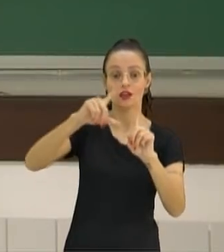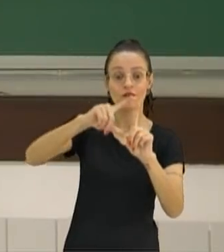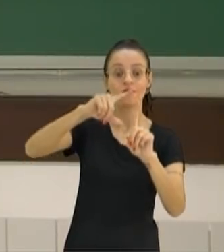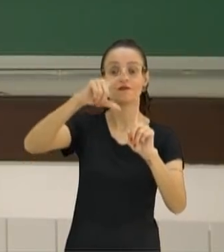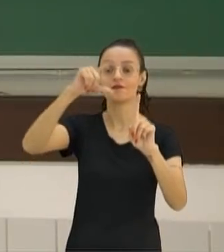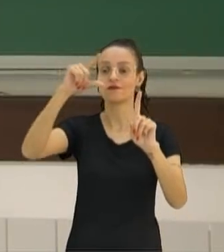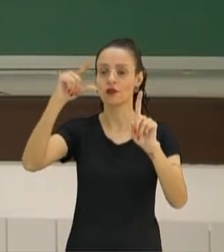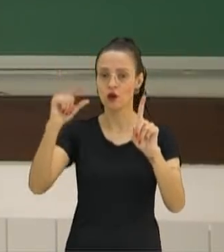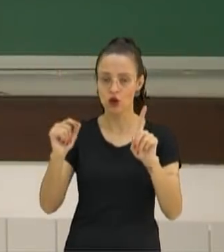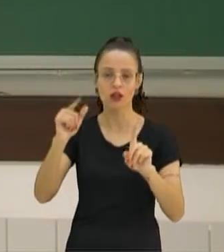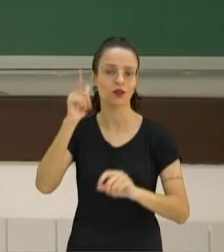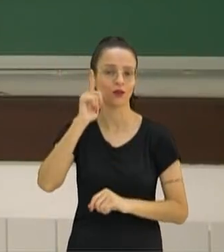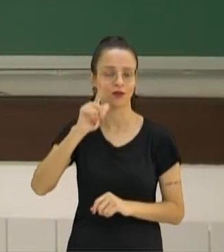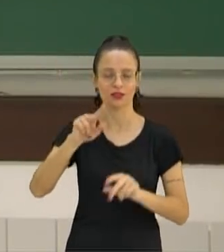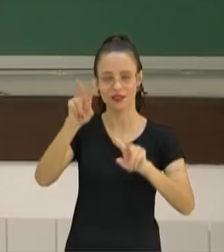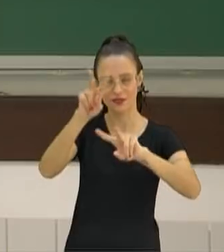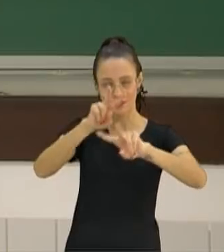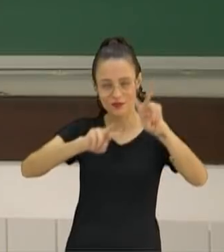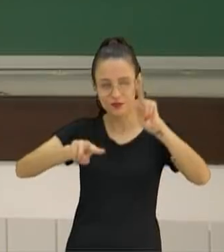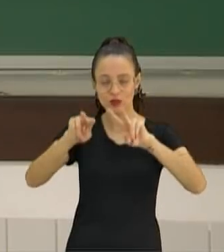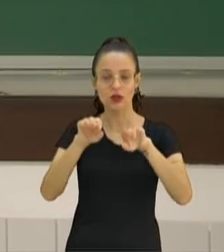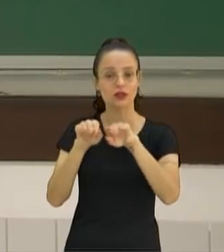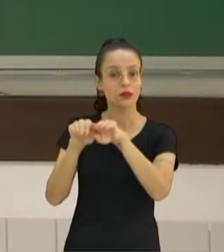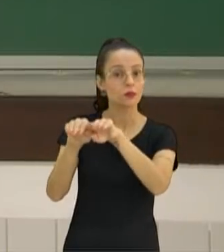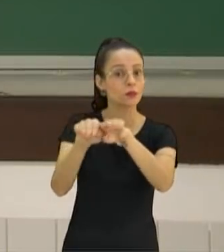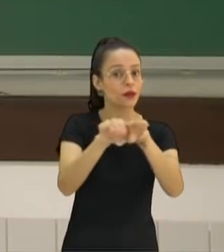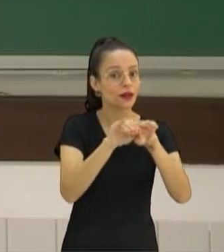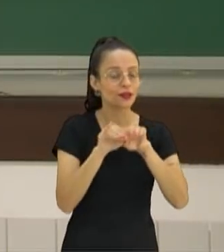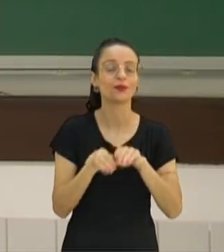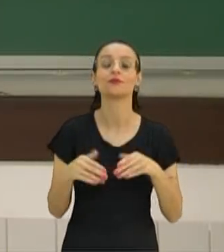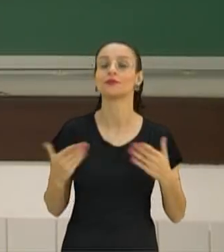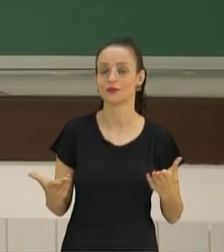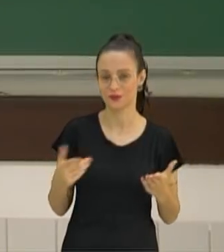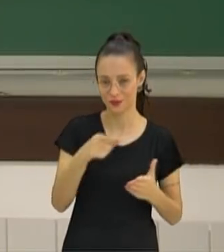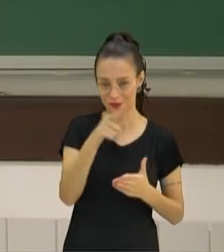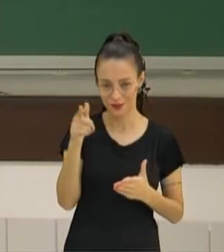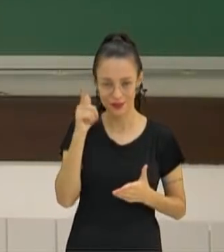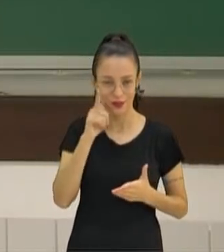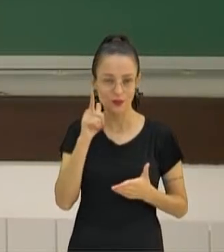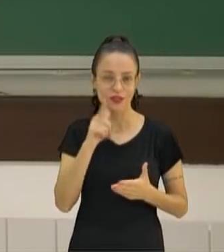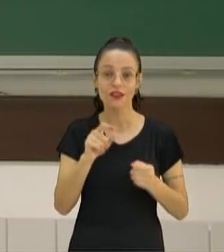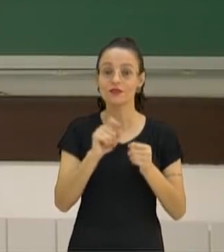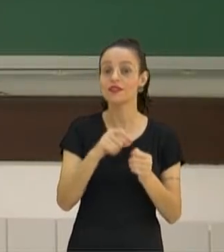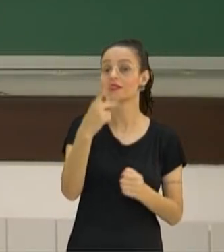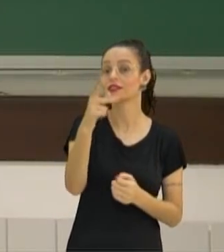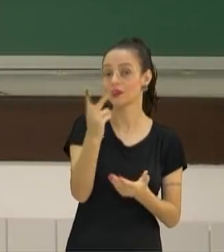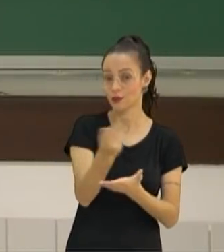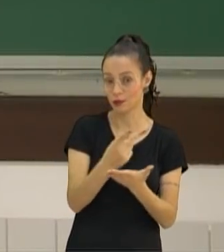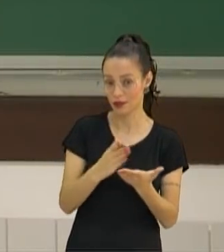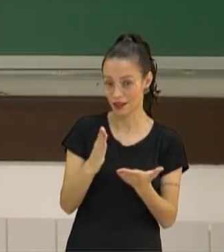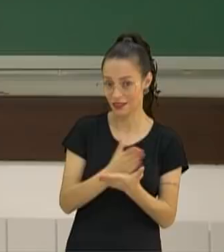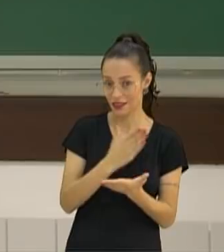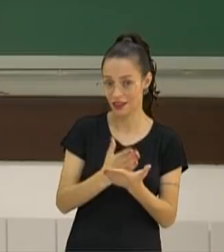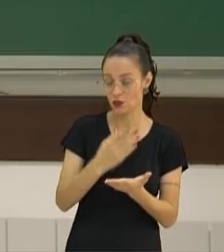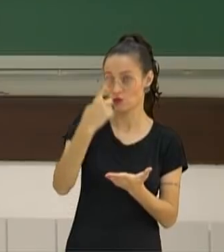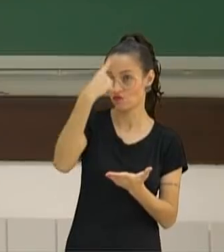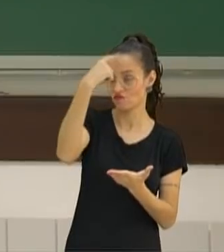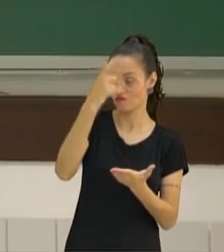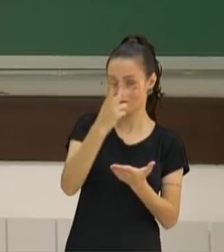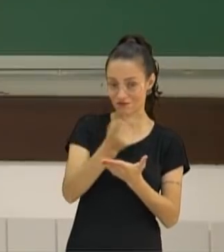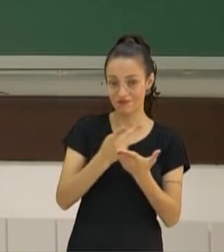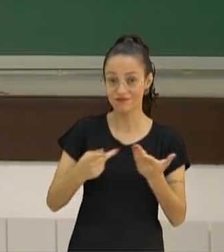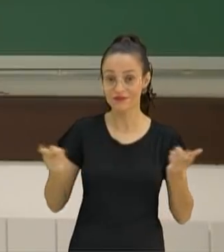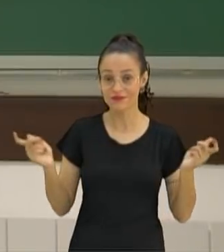uma planta, você consegue visualizar uma padronagem. E aí, você consegue reproduzir no seu caderno, criar esses